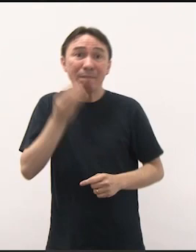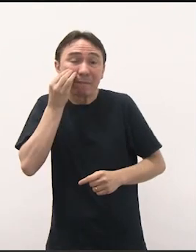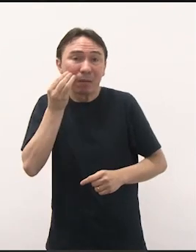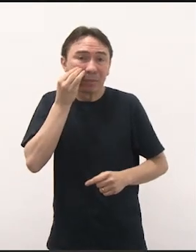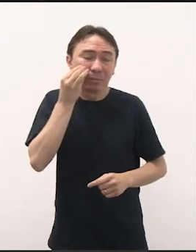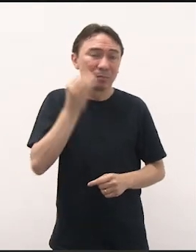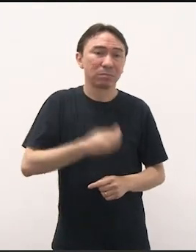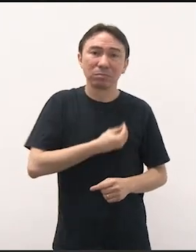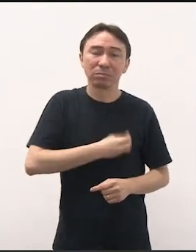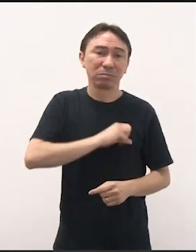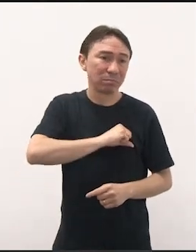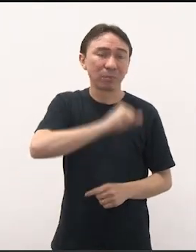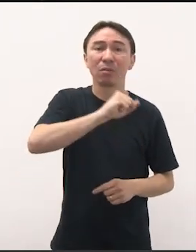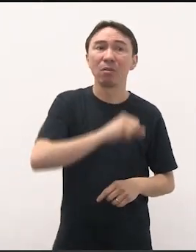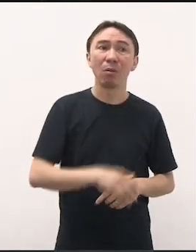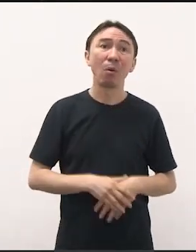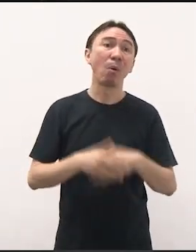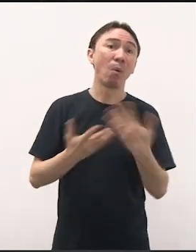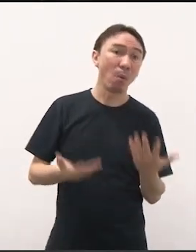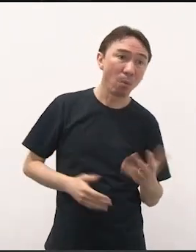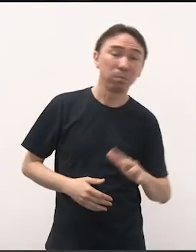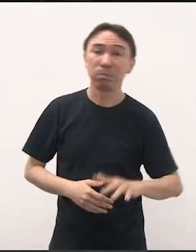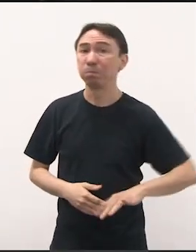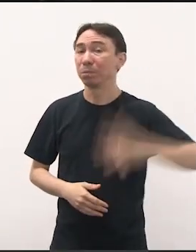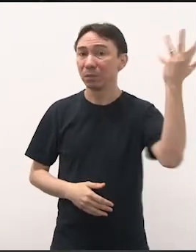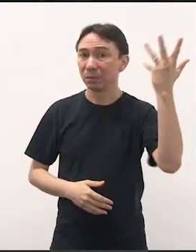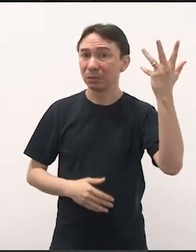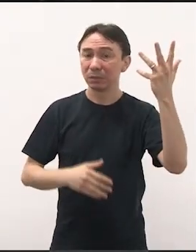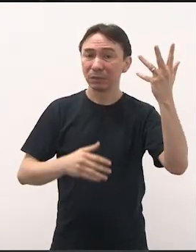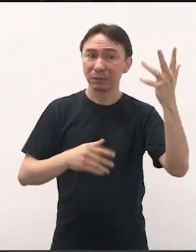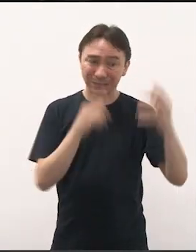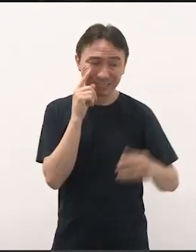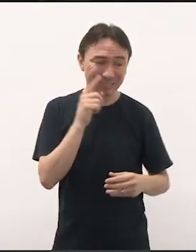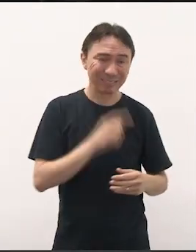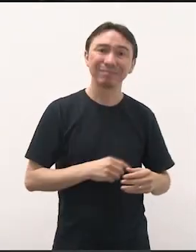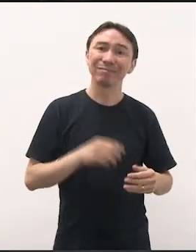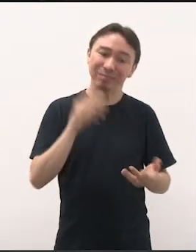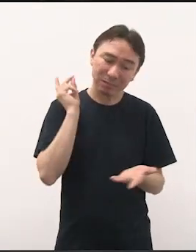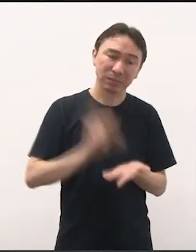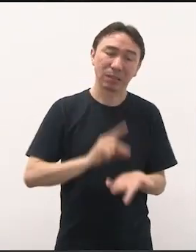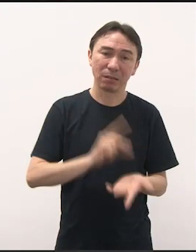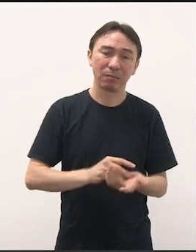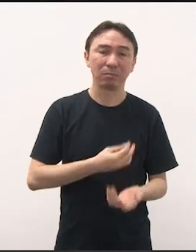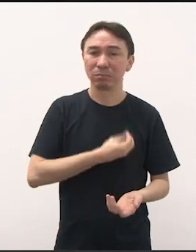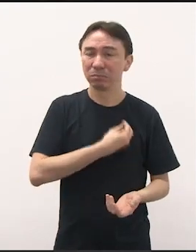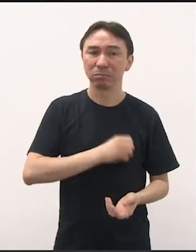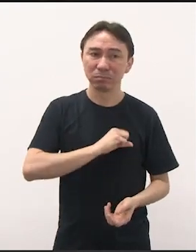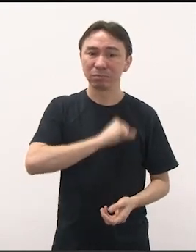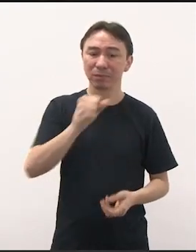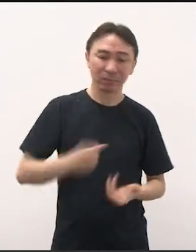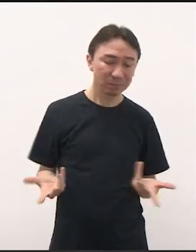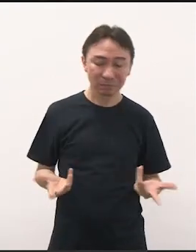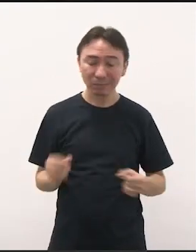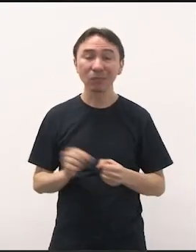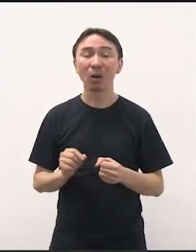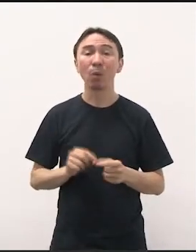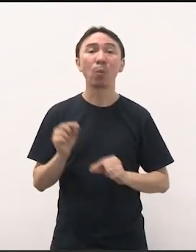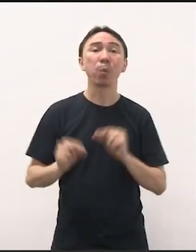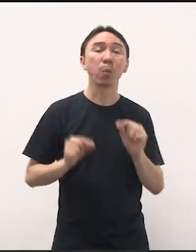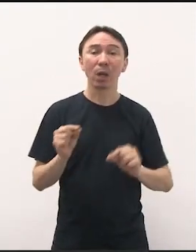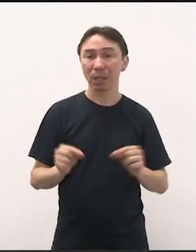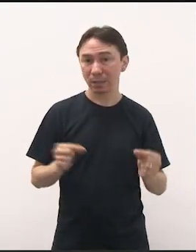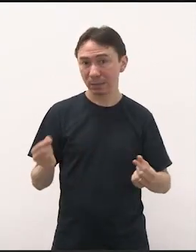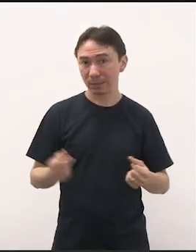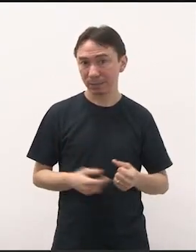na escola. E aí a gente vai ter o diferencial, né, para fazer essa formação, que são as experiências que